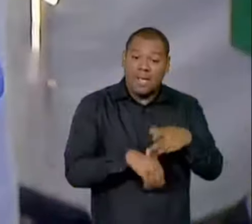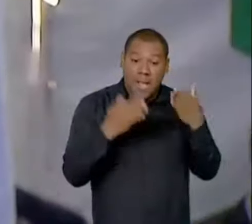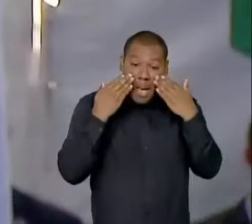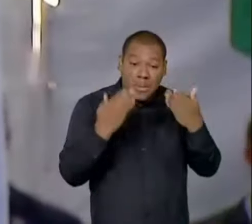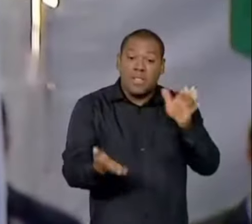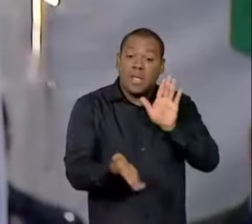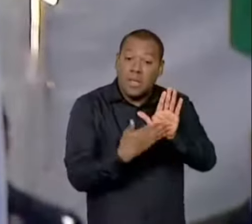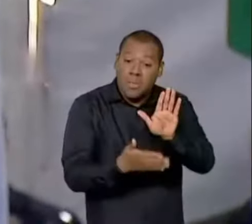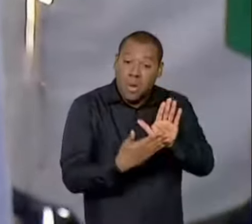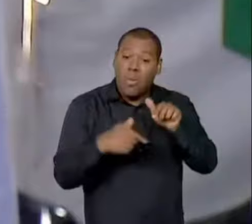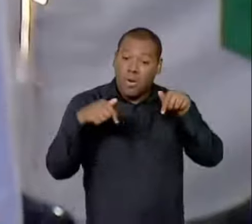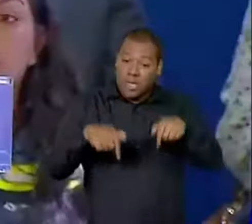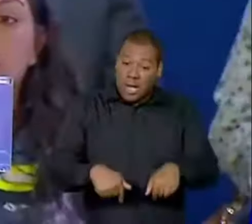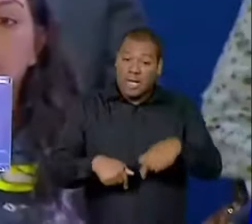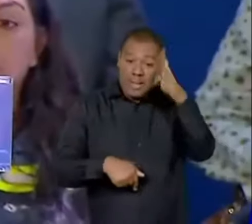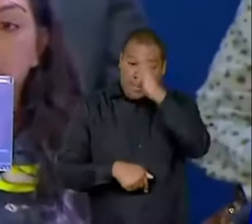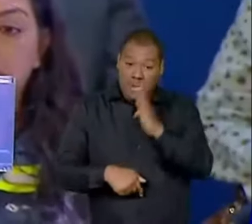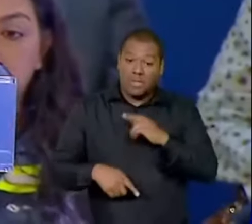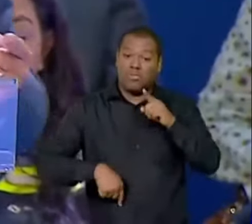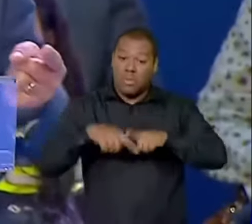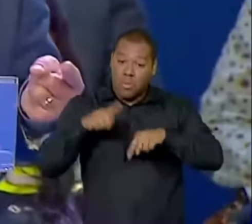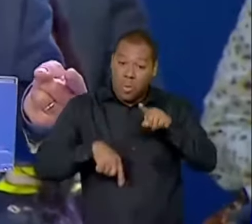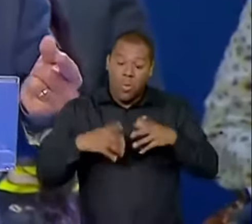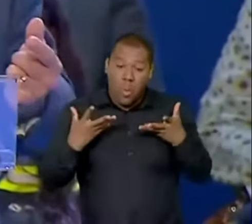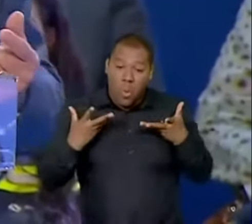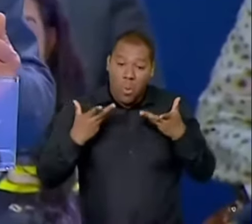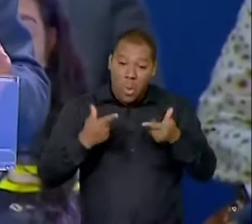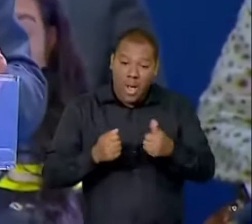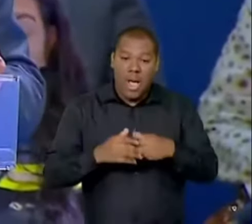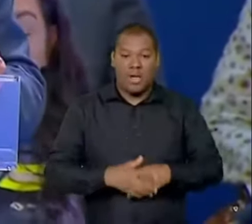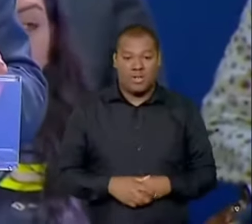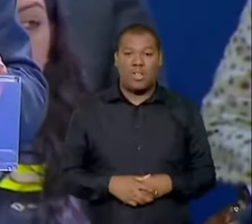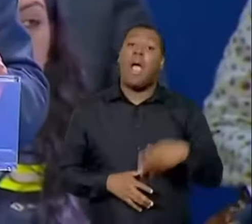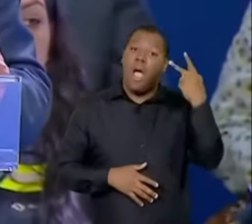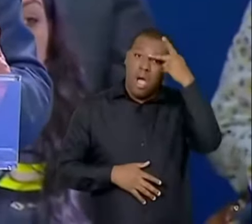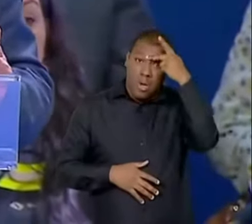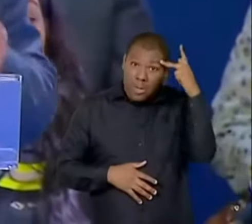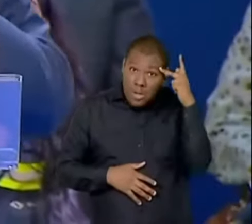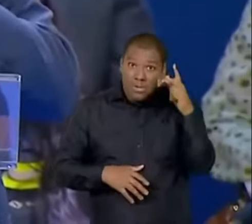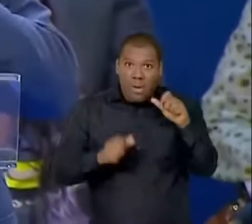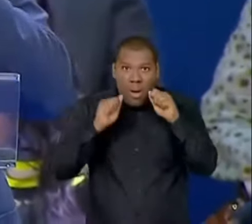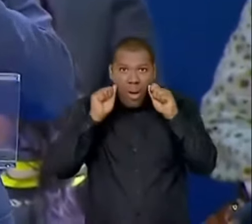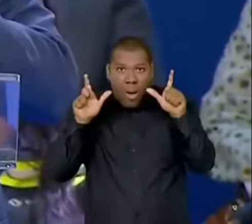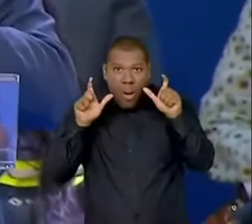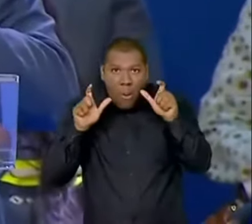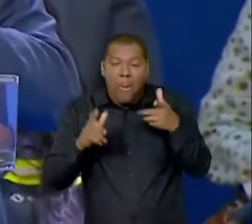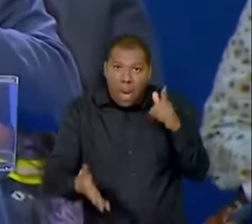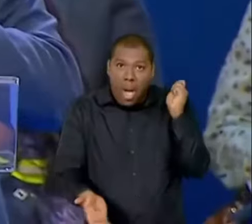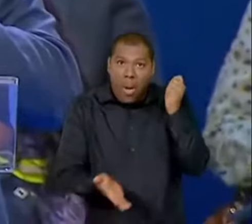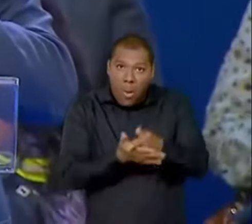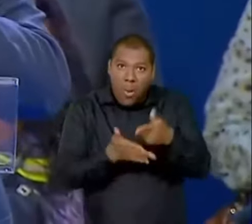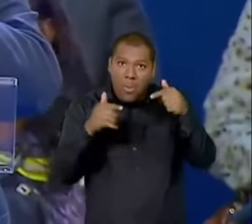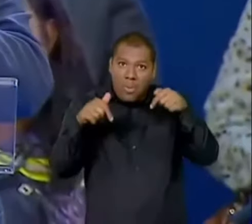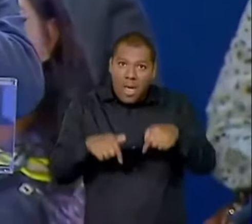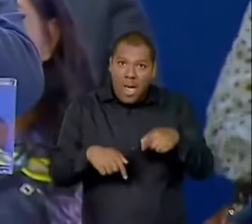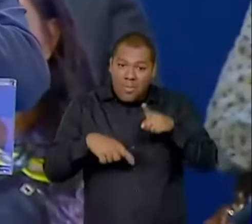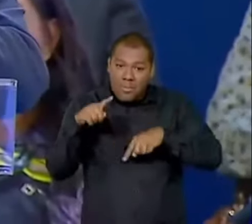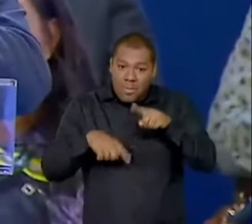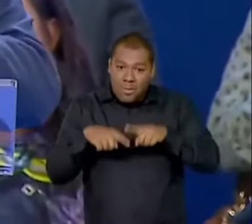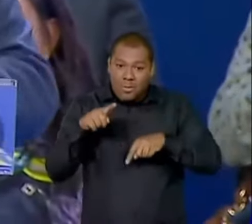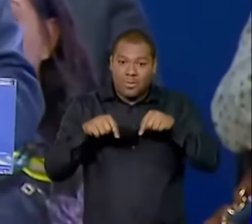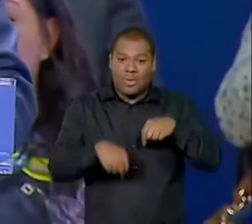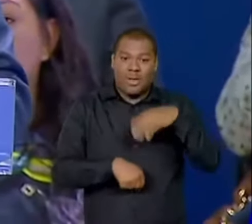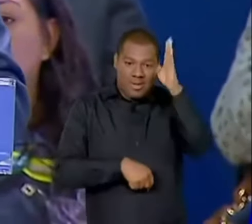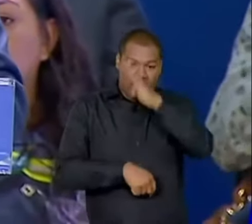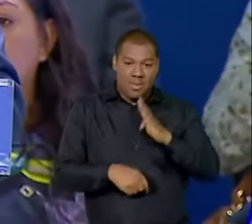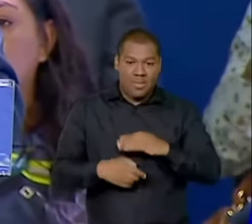quer comprar alguma coisa dele, senão as pessoas não querem só comprar da gente. política comercial, ela é boa quando